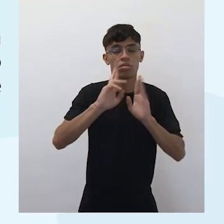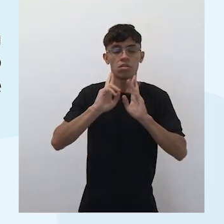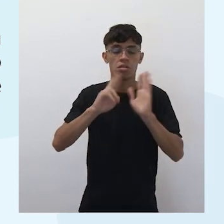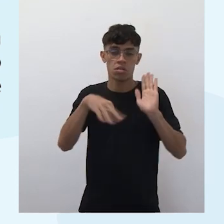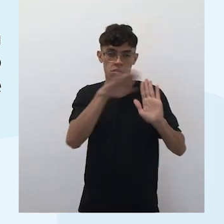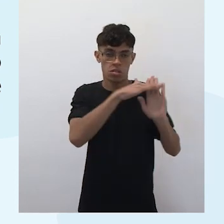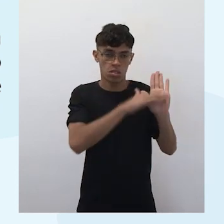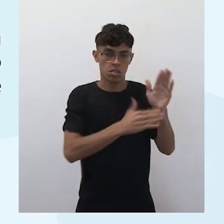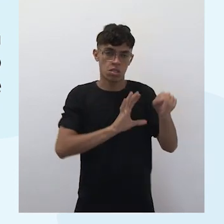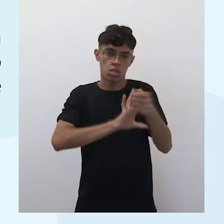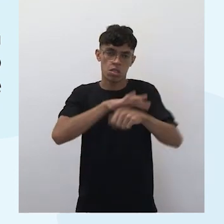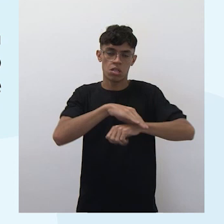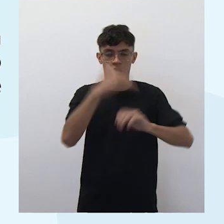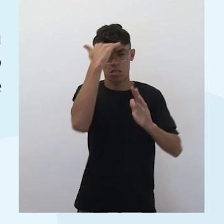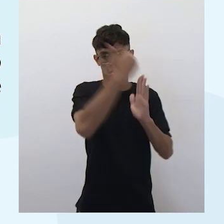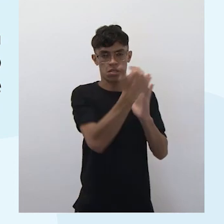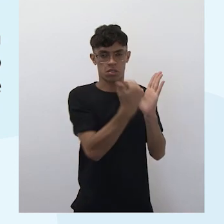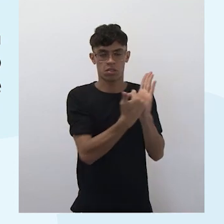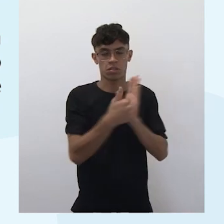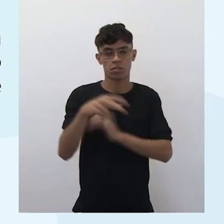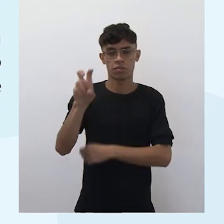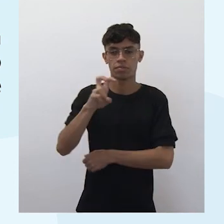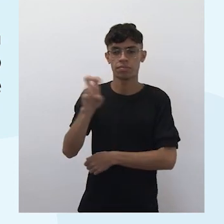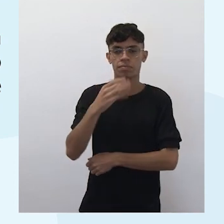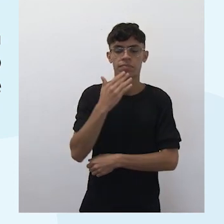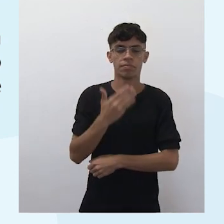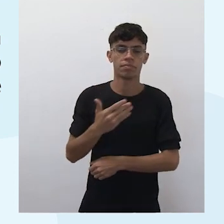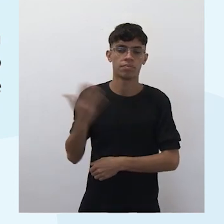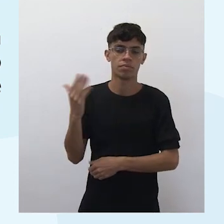de segurança. Tá? E o quinto é propor